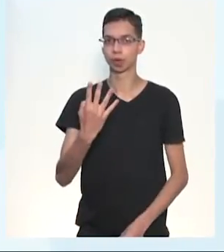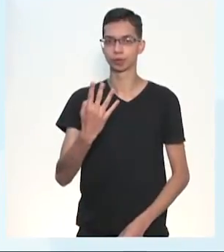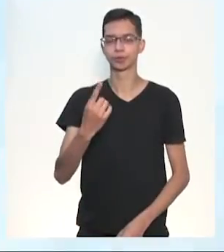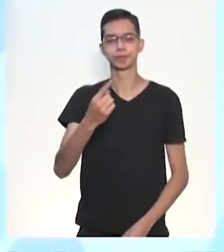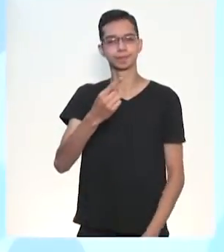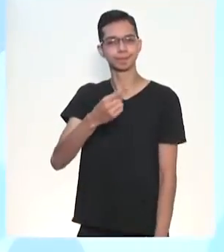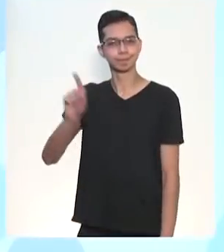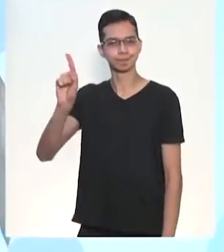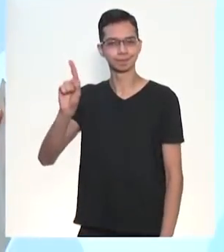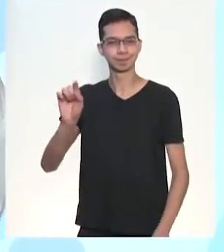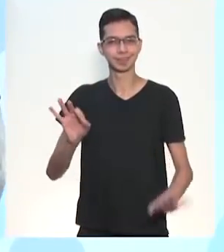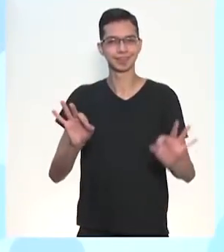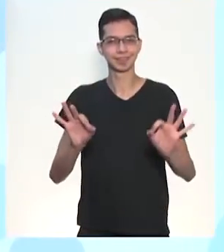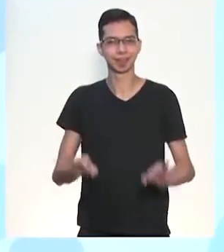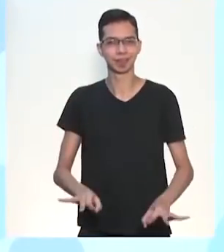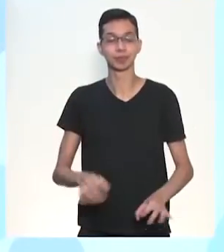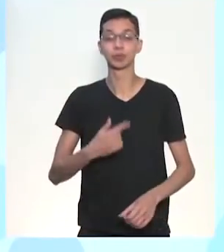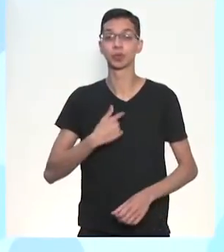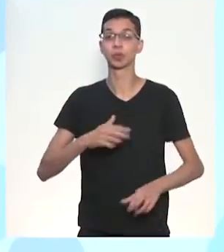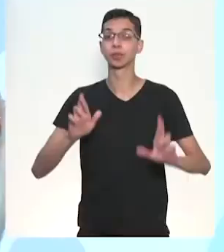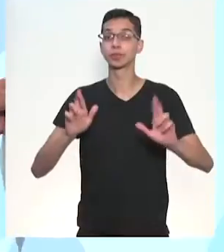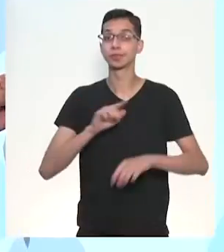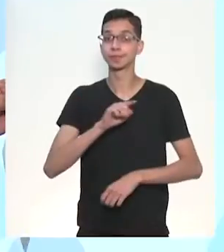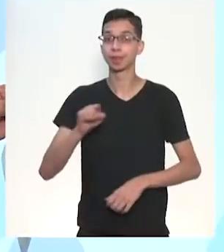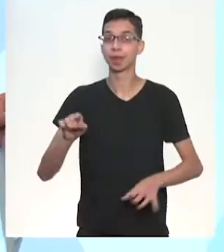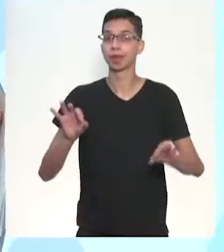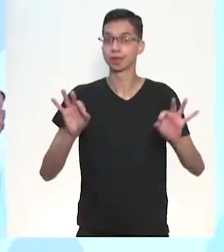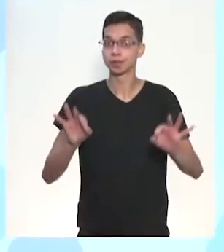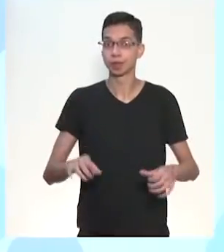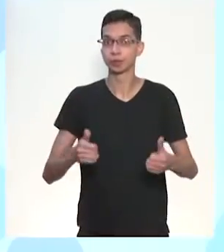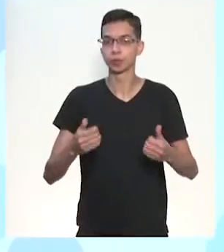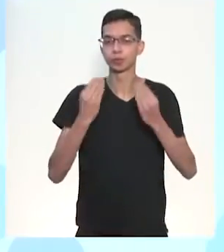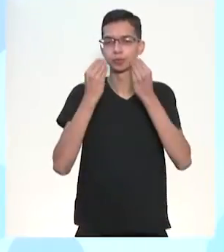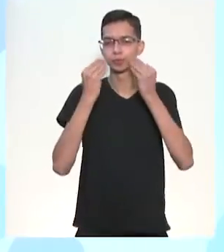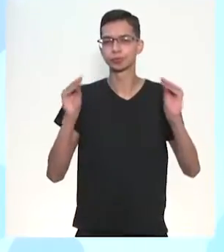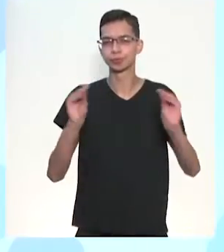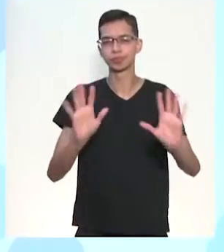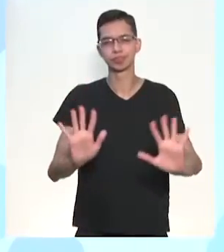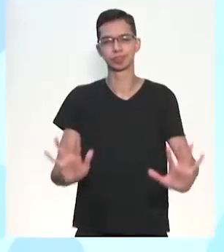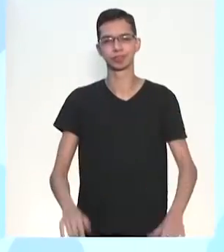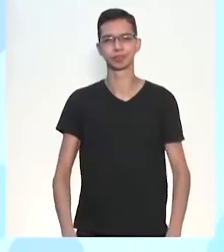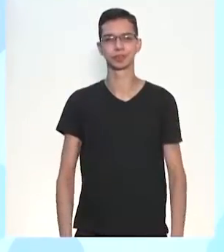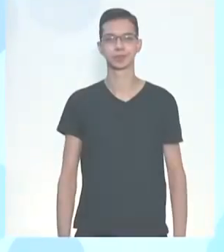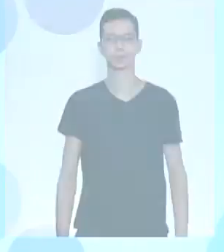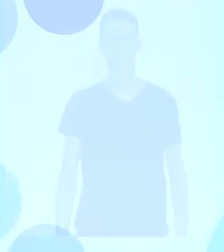Espero que todos vocês tenham acertado. Beijão, galerinha. Tchau, tchau.